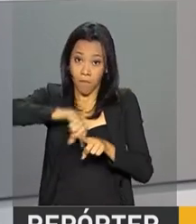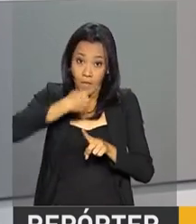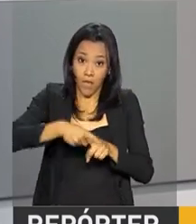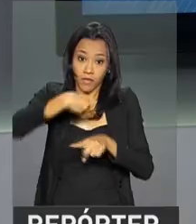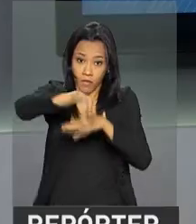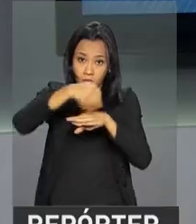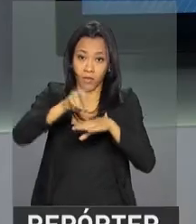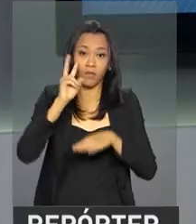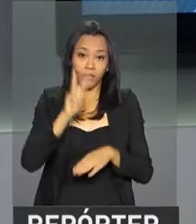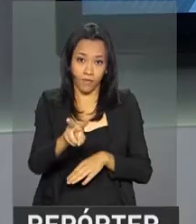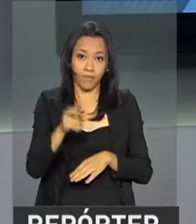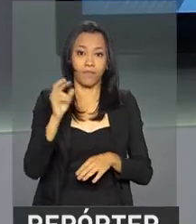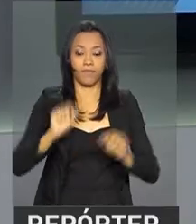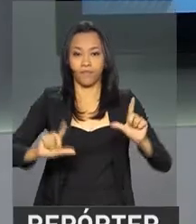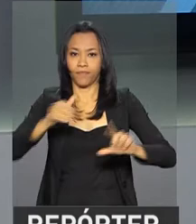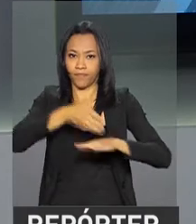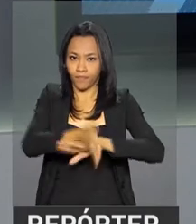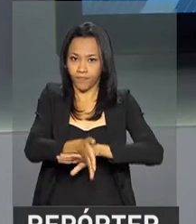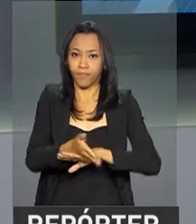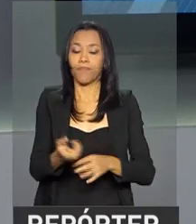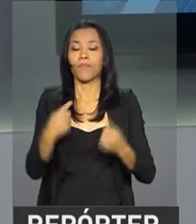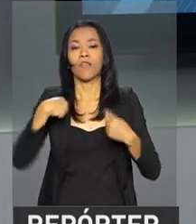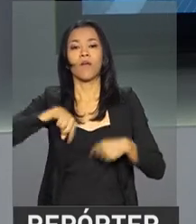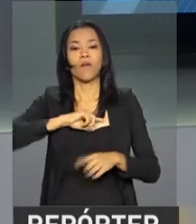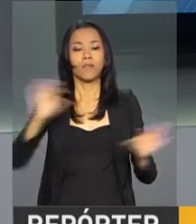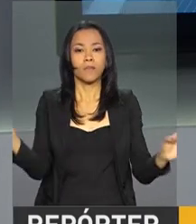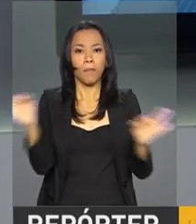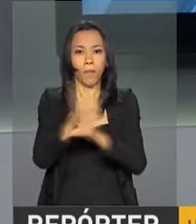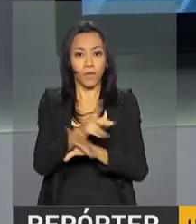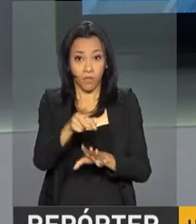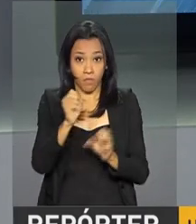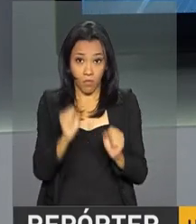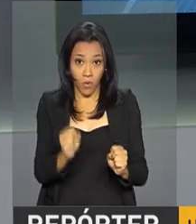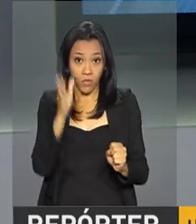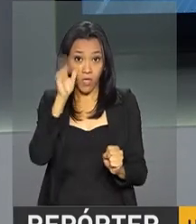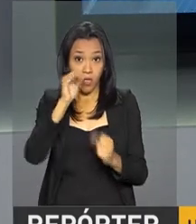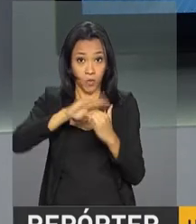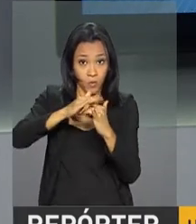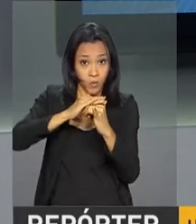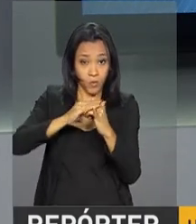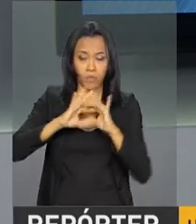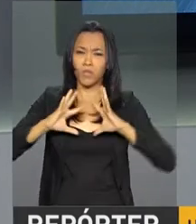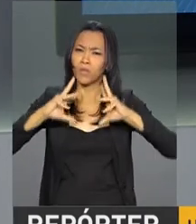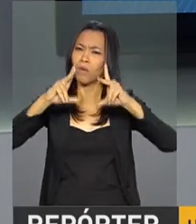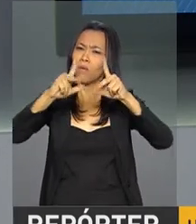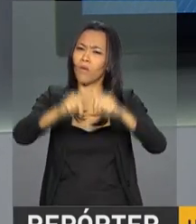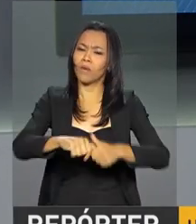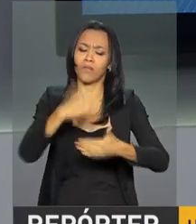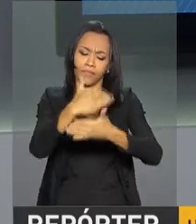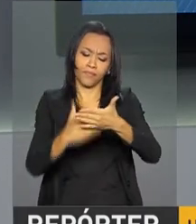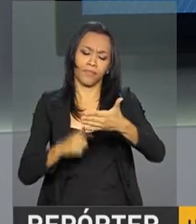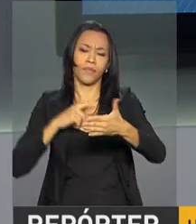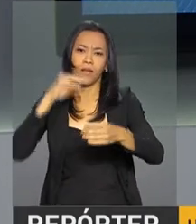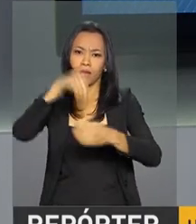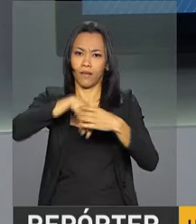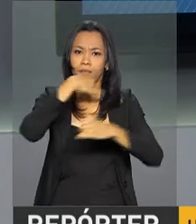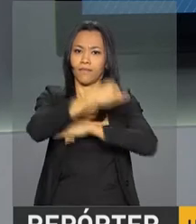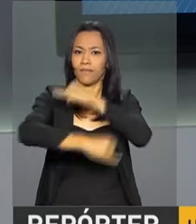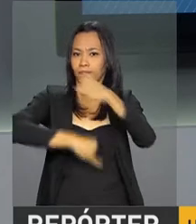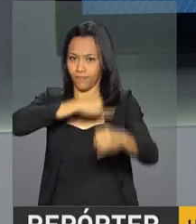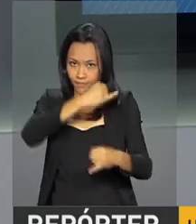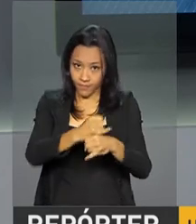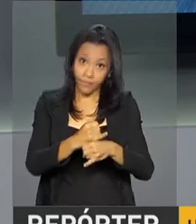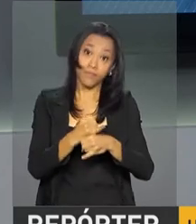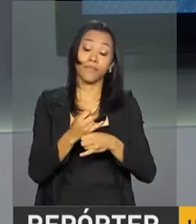tela nós ficamos por aqui você pode rever as reportagens no youtube e toda a nossa programação também está na página da